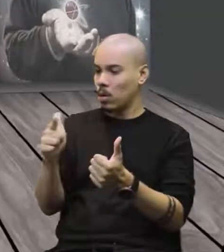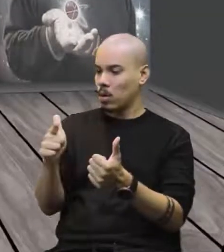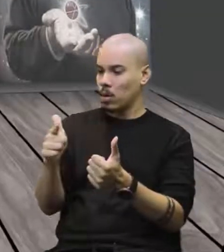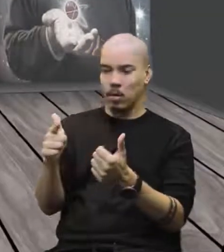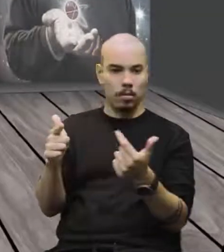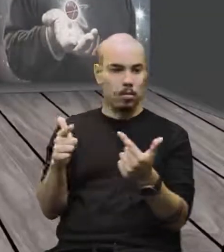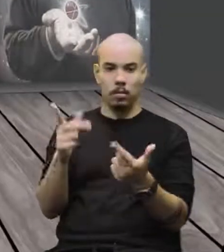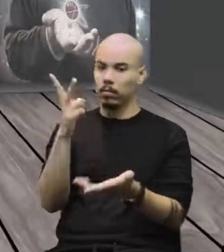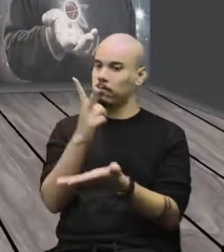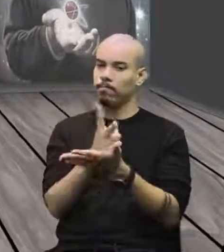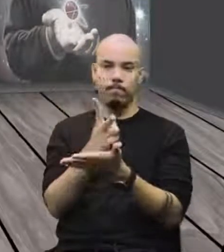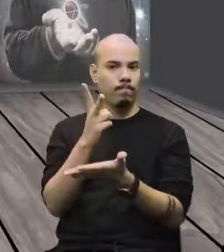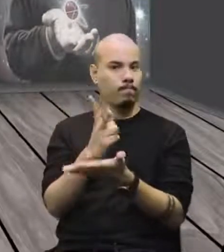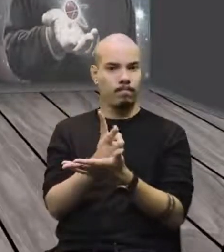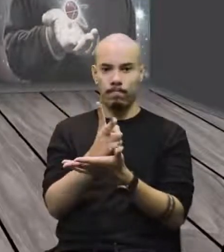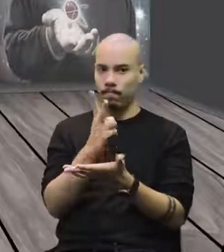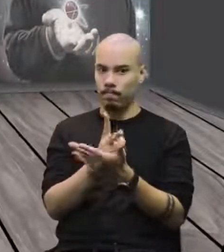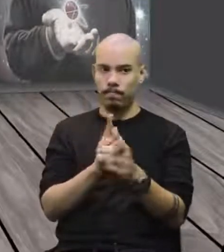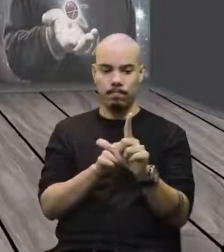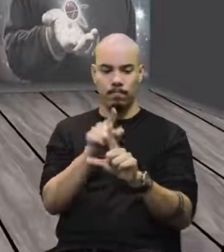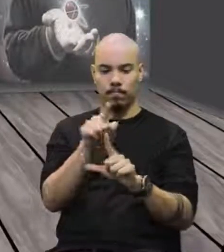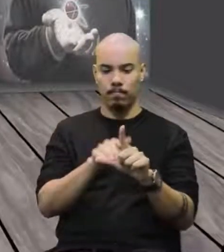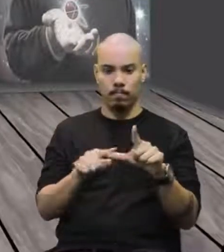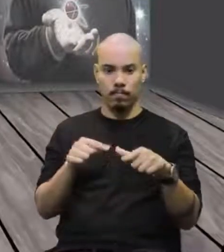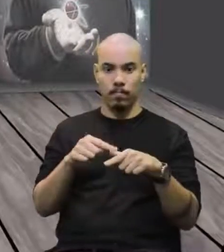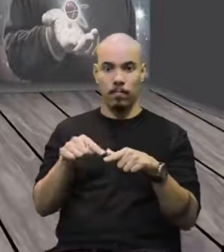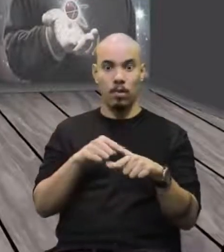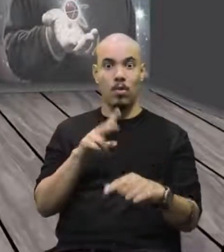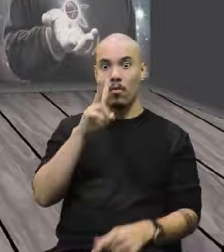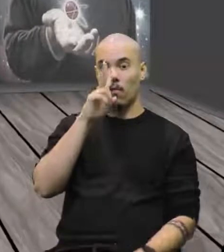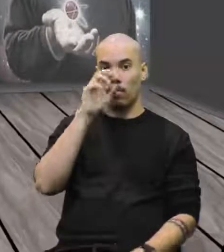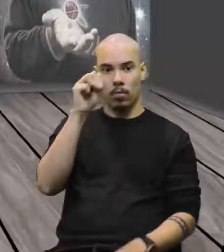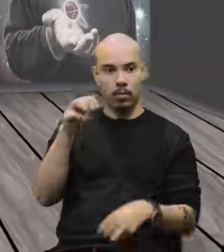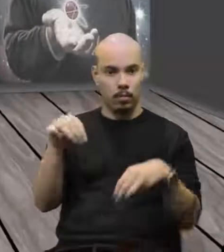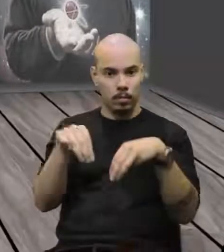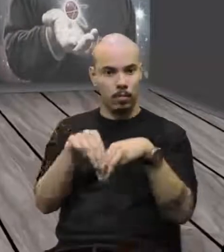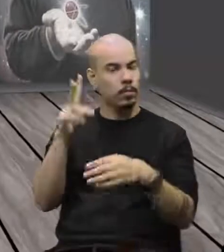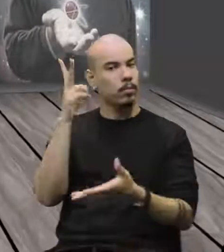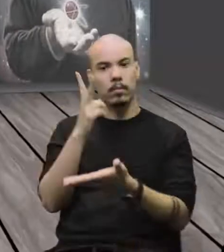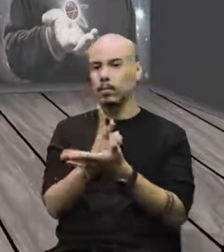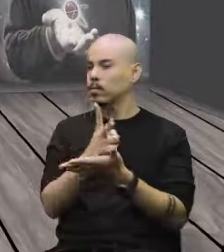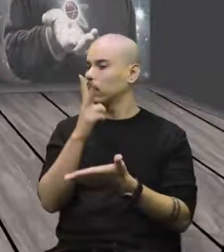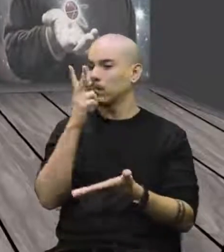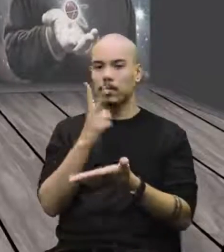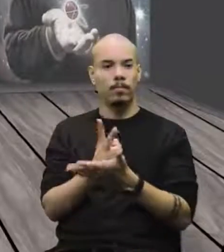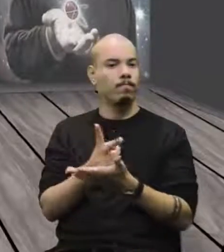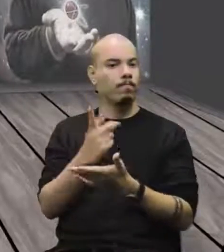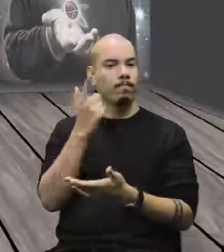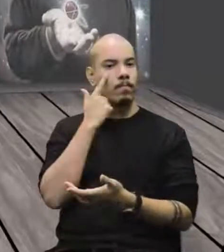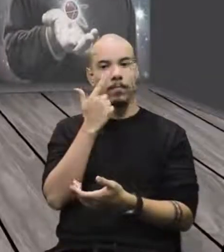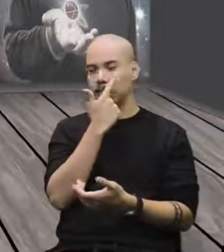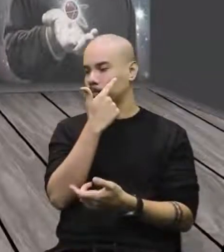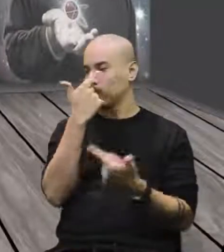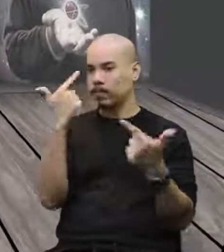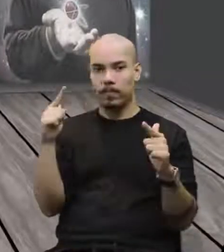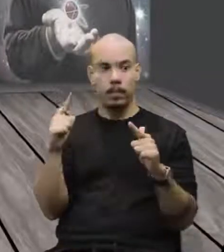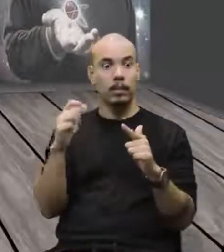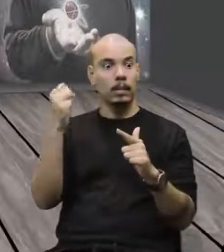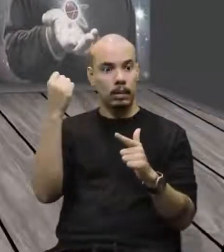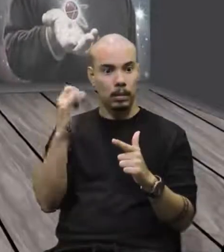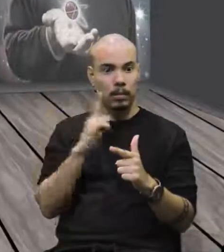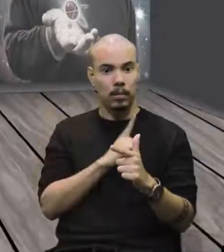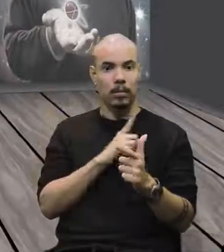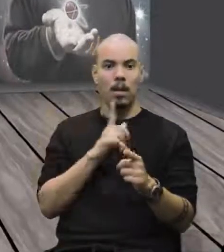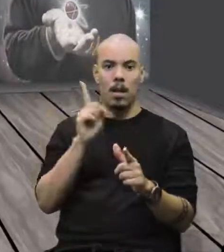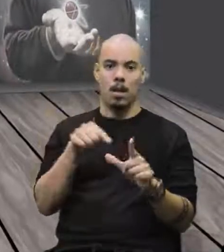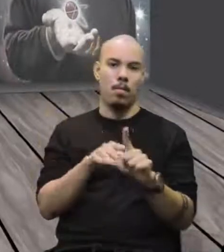sempre perpendicular, certo? Força magnética é sempre perpendicular ao campo. Ela existe ou não existe, mas se ela existir, ela é